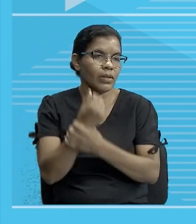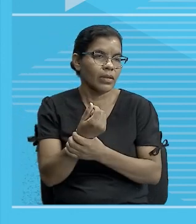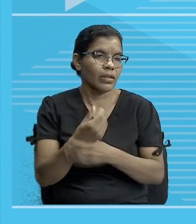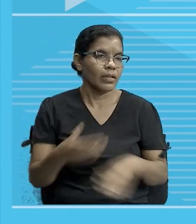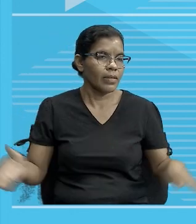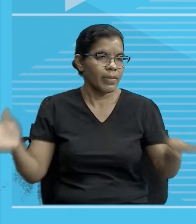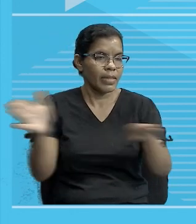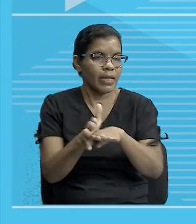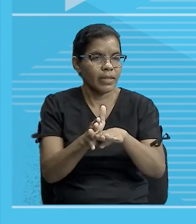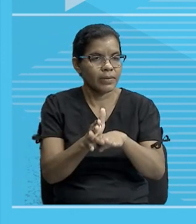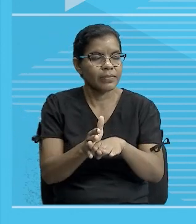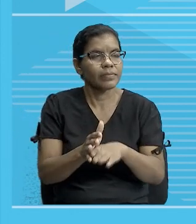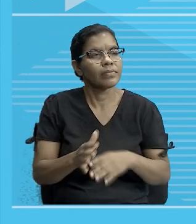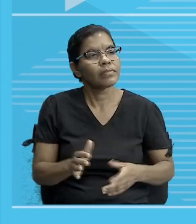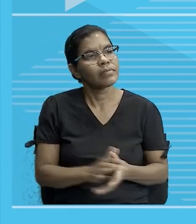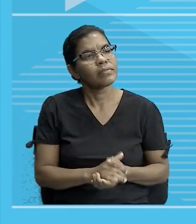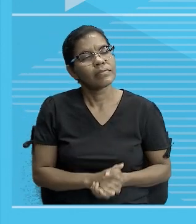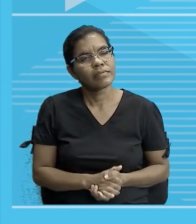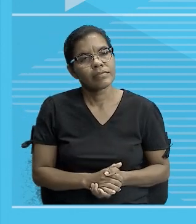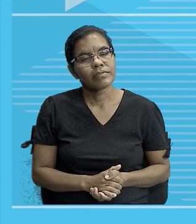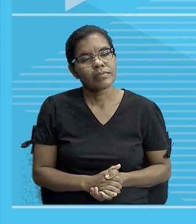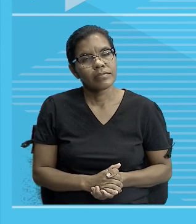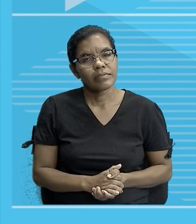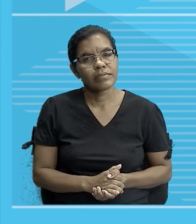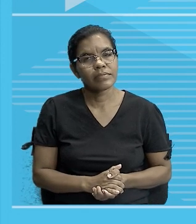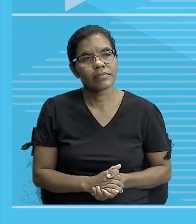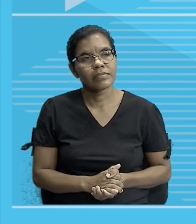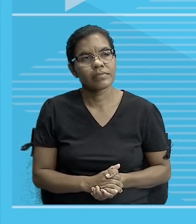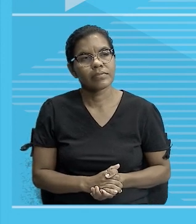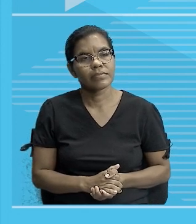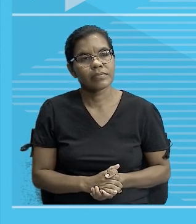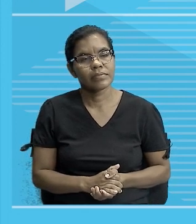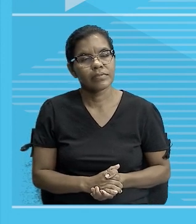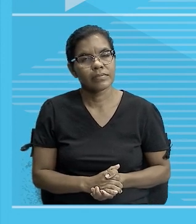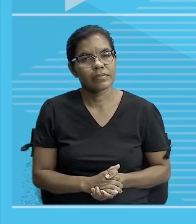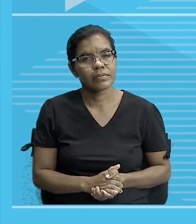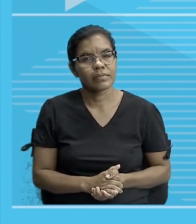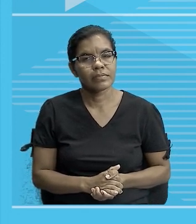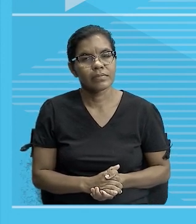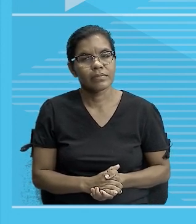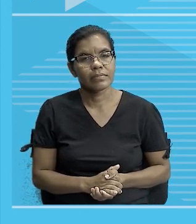limitados. O rei vai deixar de ser absolutista.